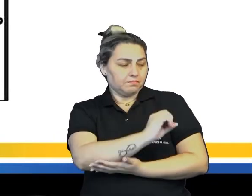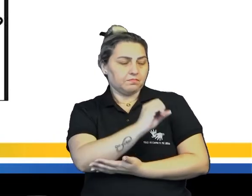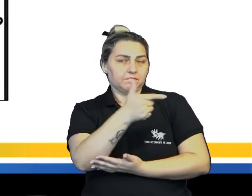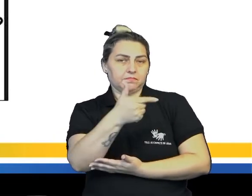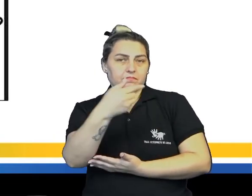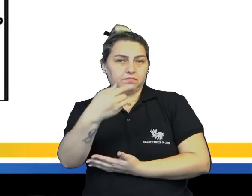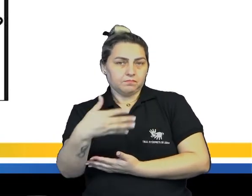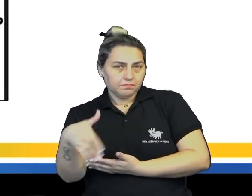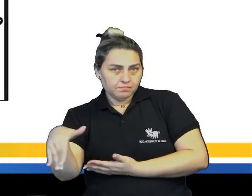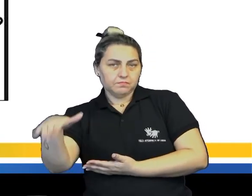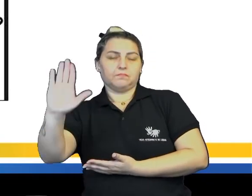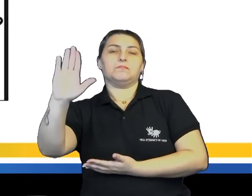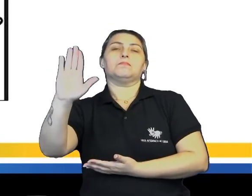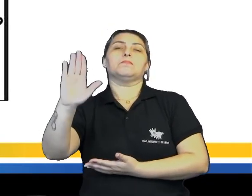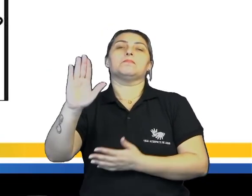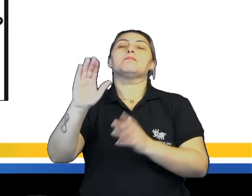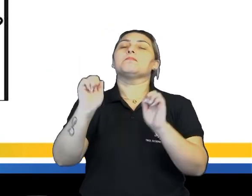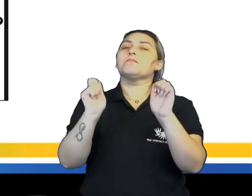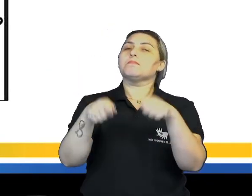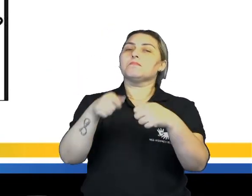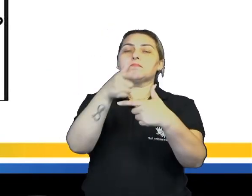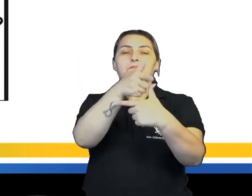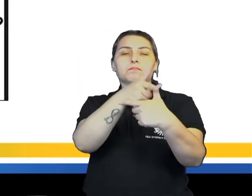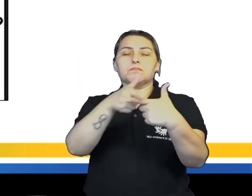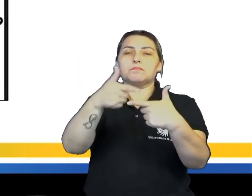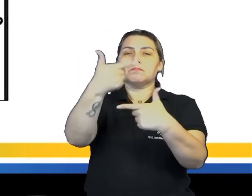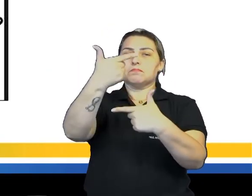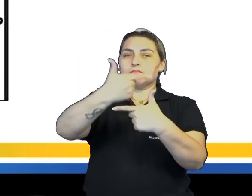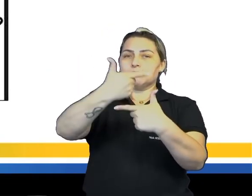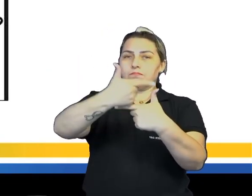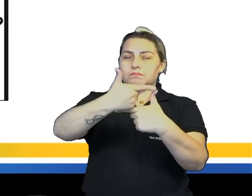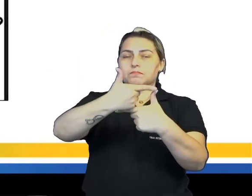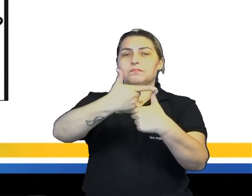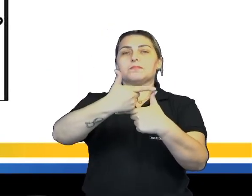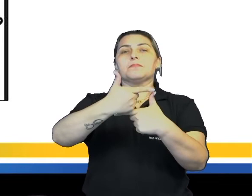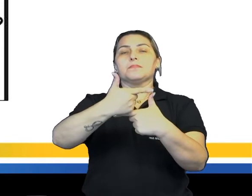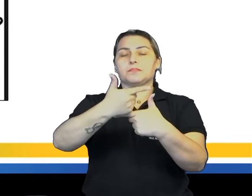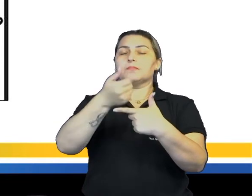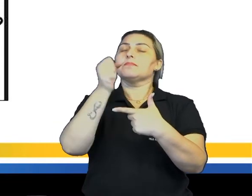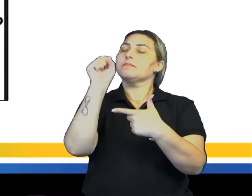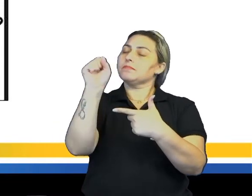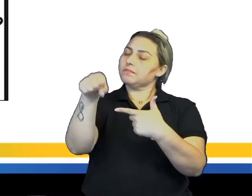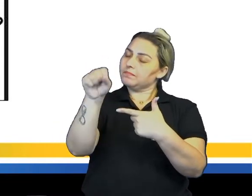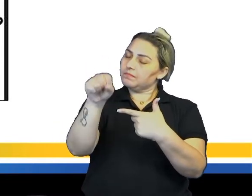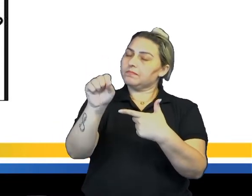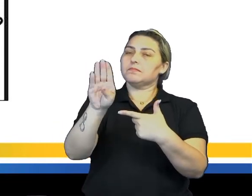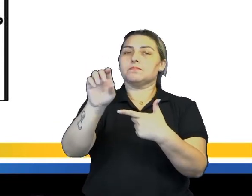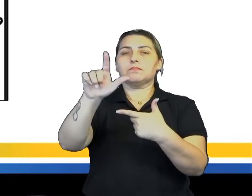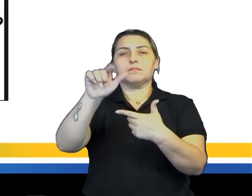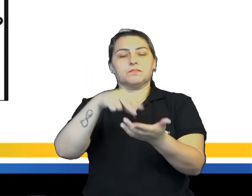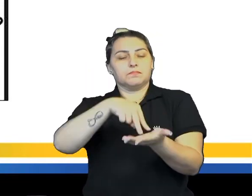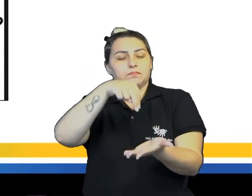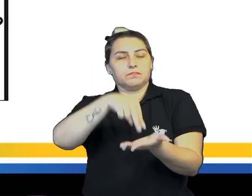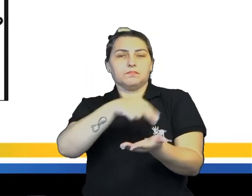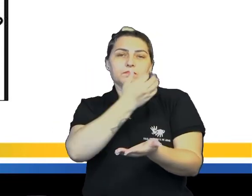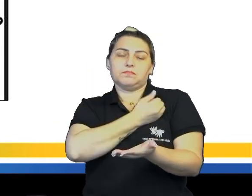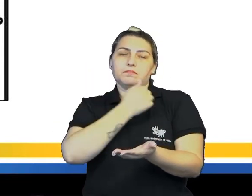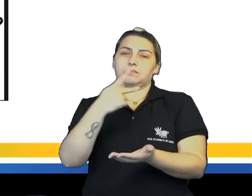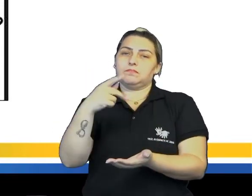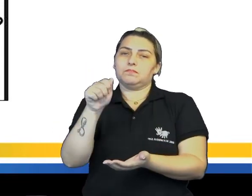0, 2 e eles são divisíveis por 2. Então, sim, Bela pulou nos